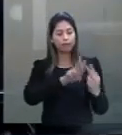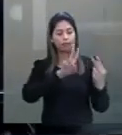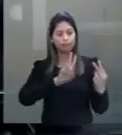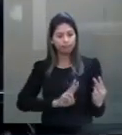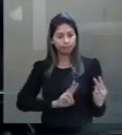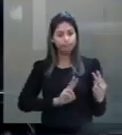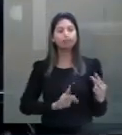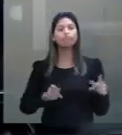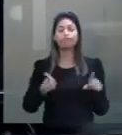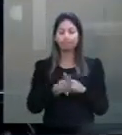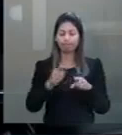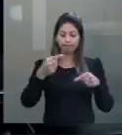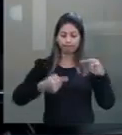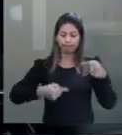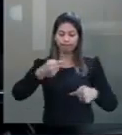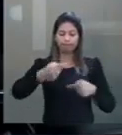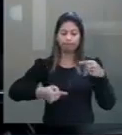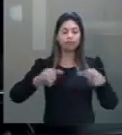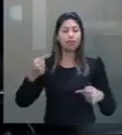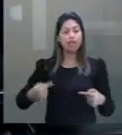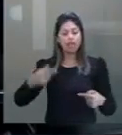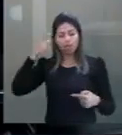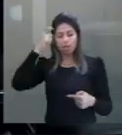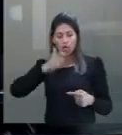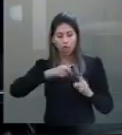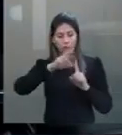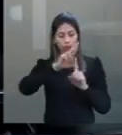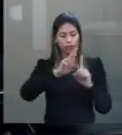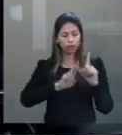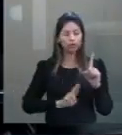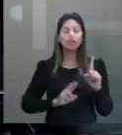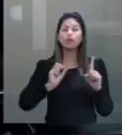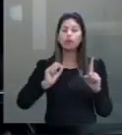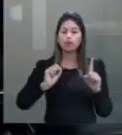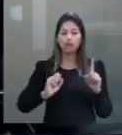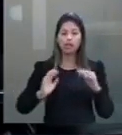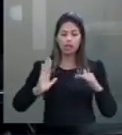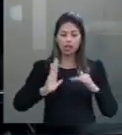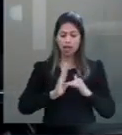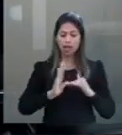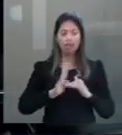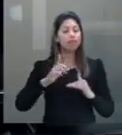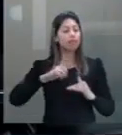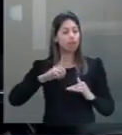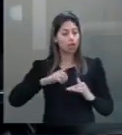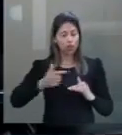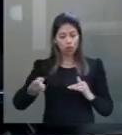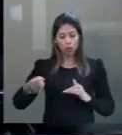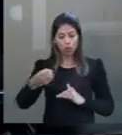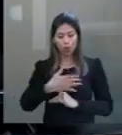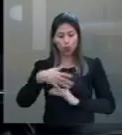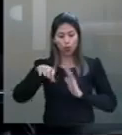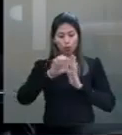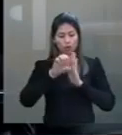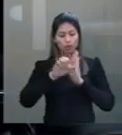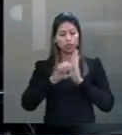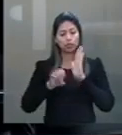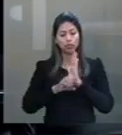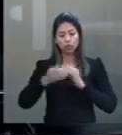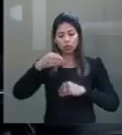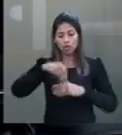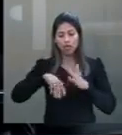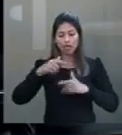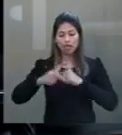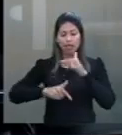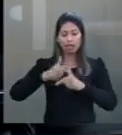E em debate aqui na Casa, e eu sou relator, nós temos o novo Estatuto do Trabalho. Está tramitando no Senado